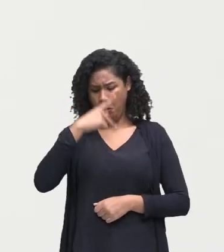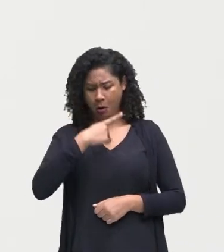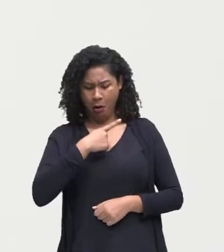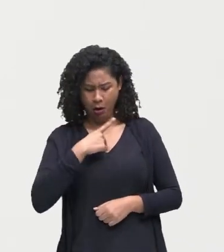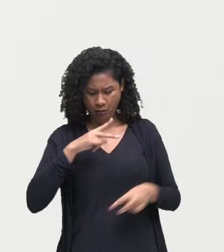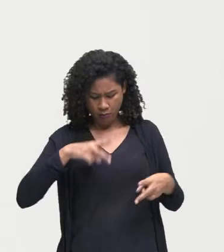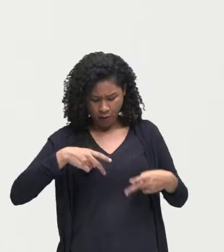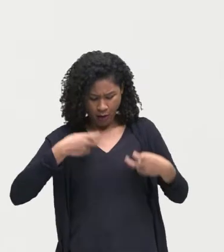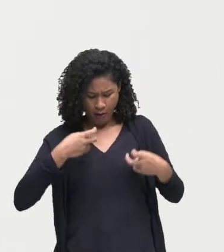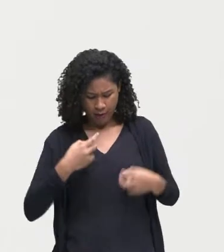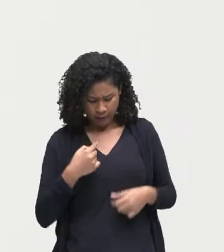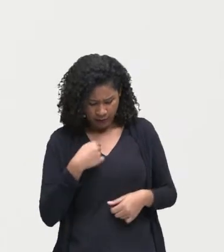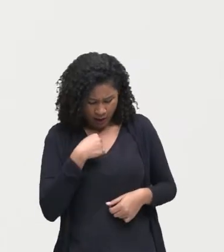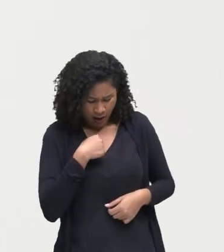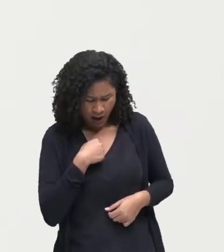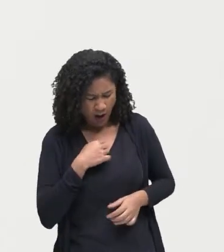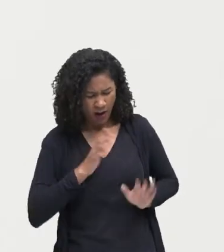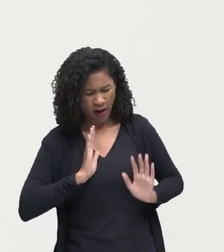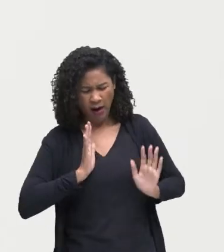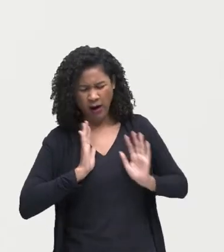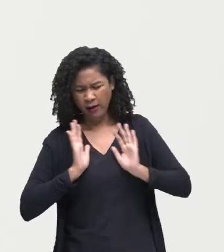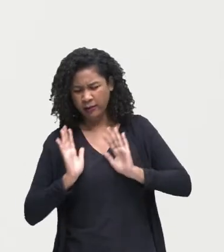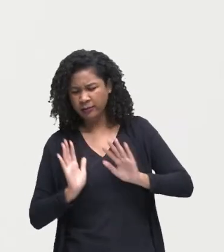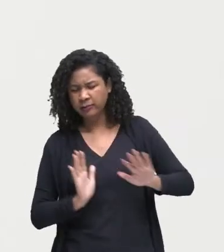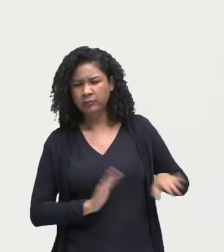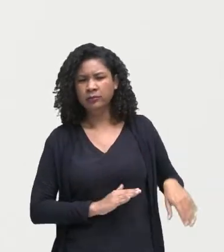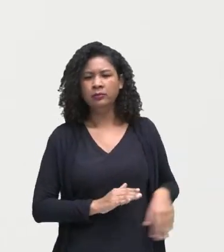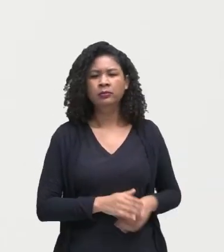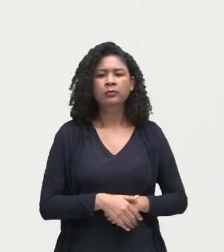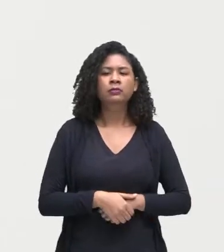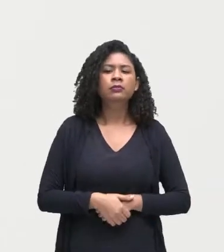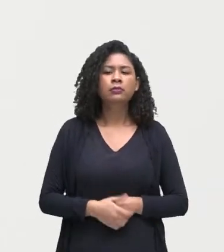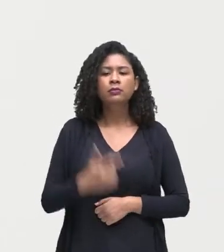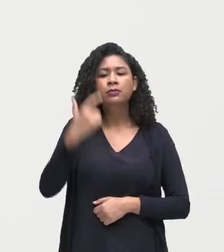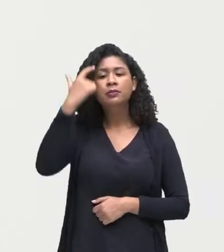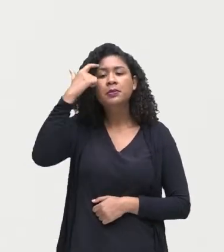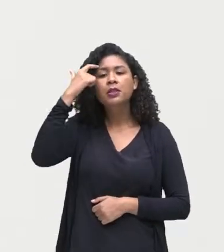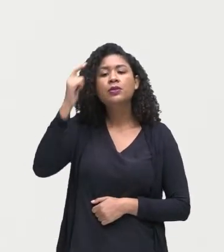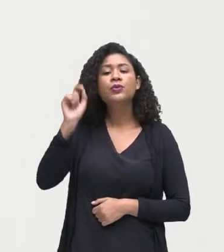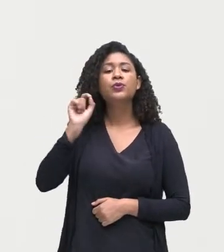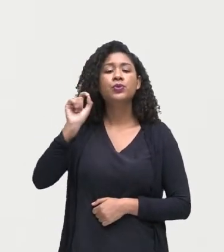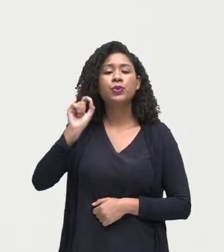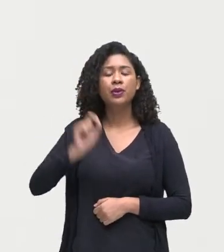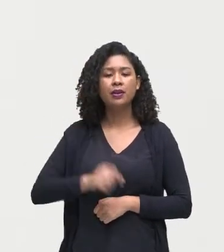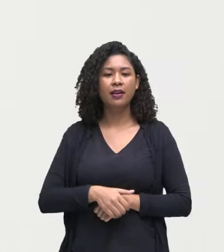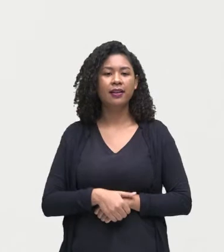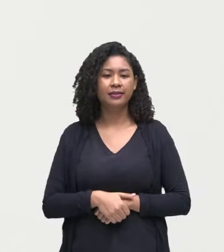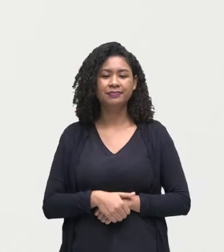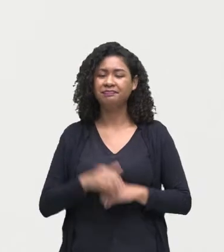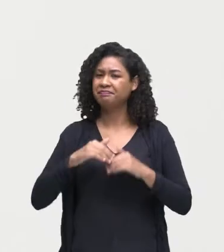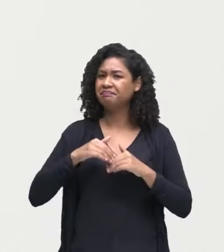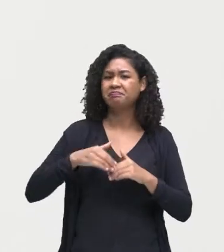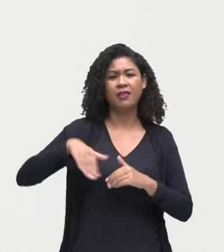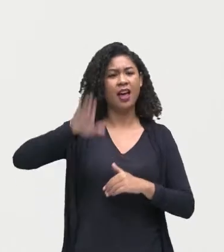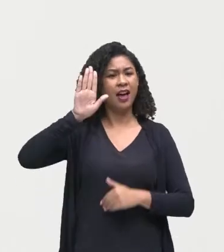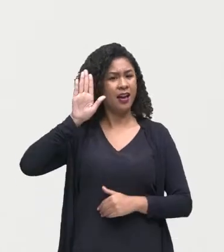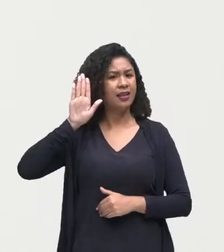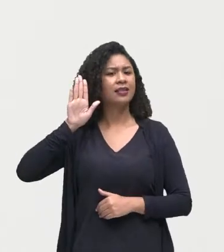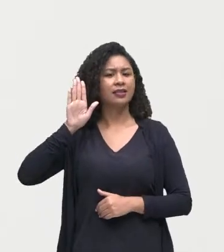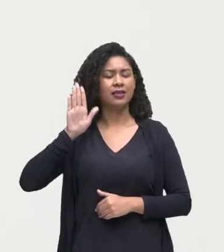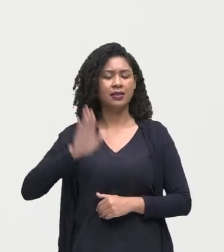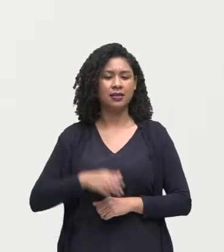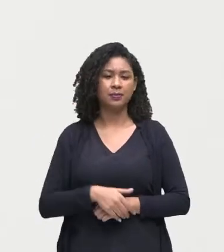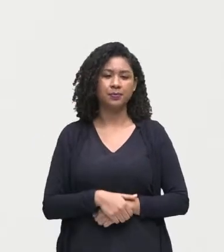né? Ir além do meu eu, mas ao mesmo tempo, esse ir além do meu eu não